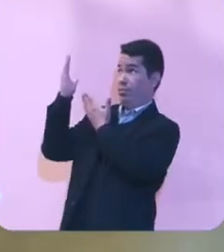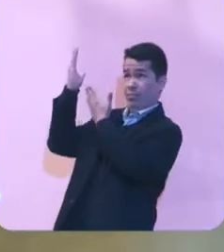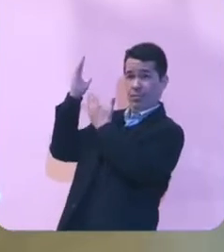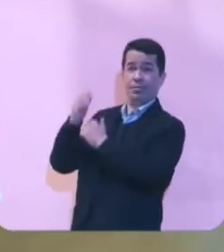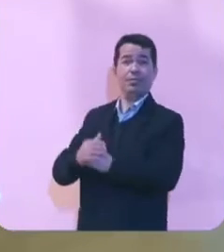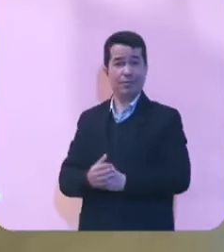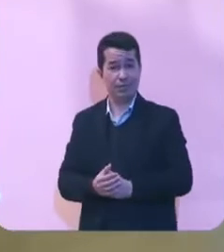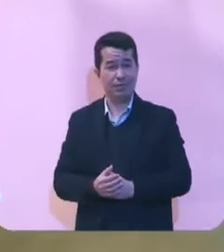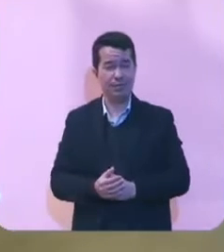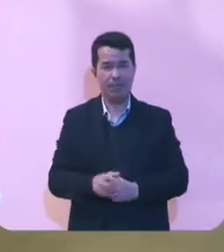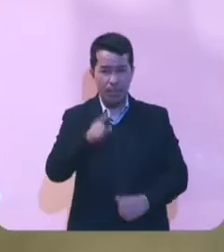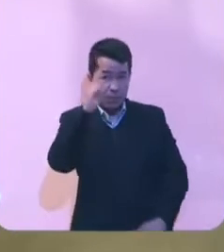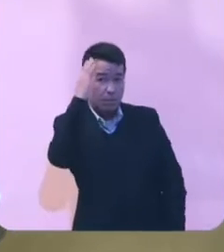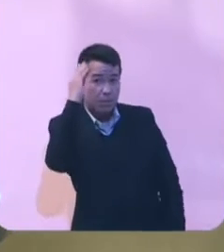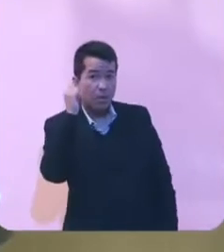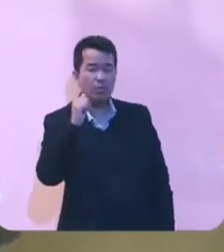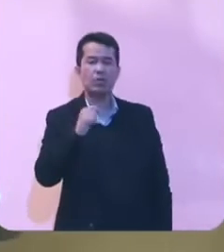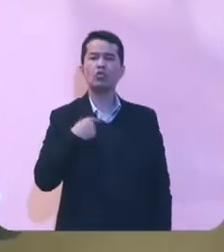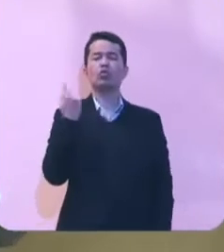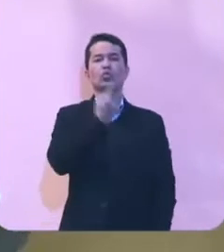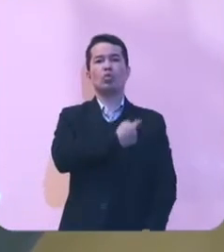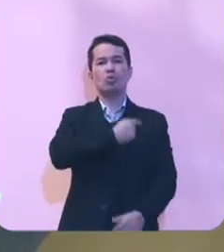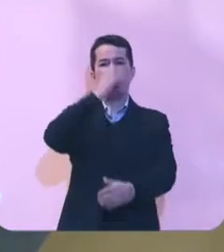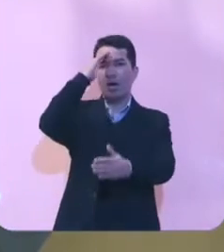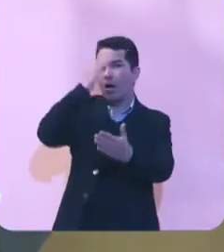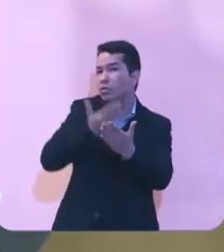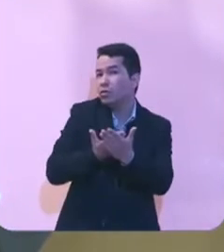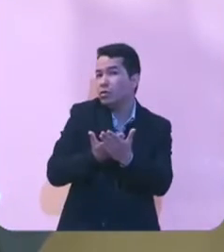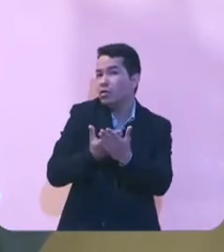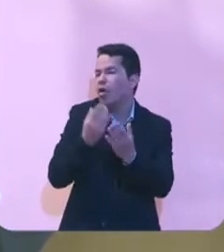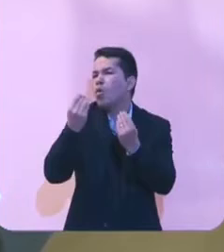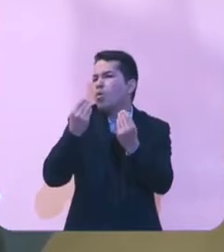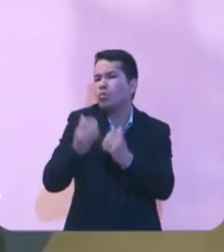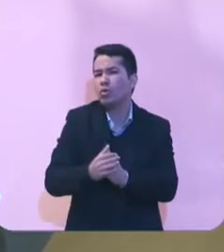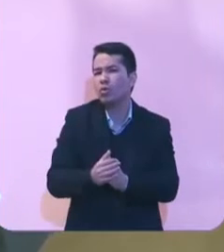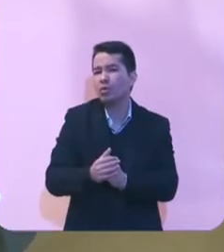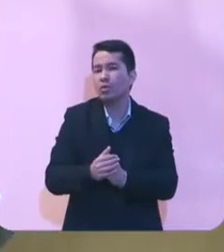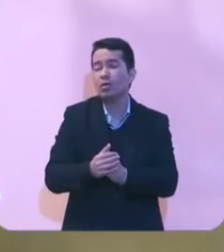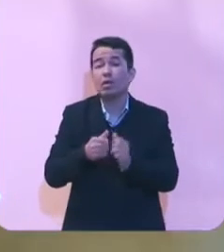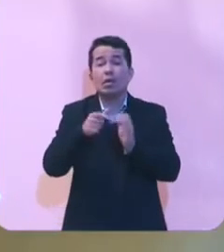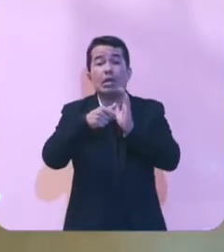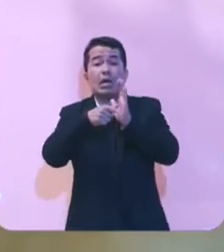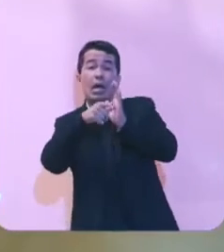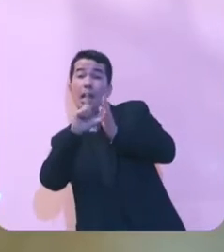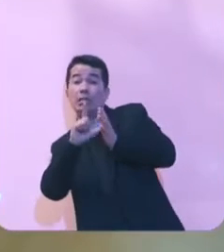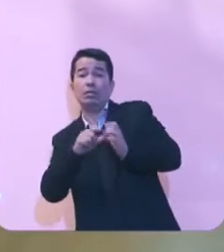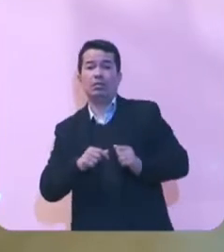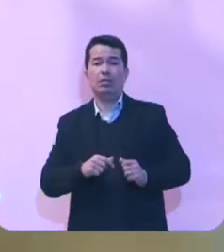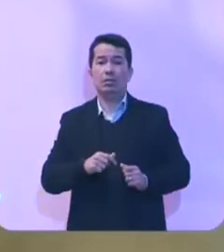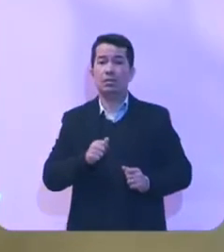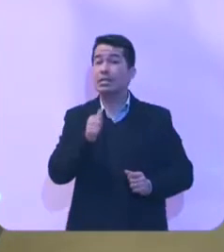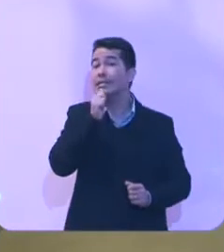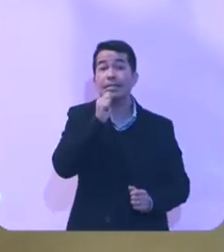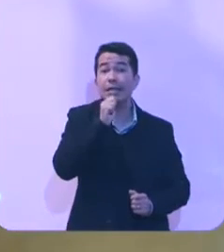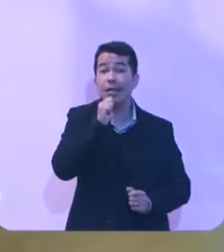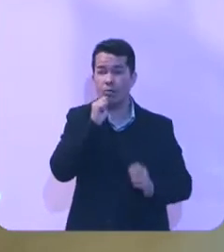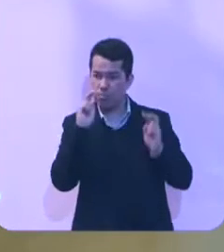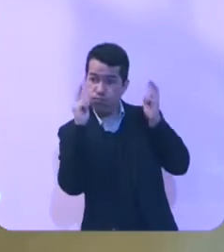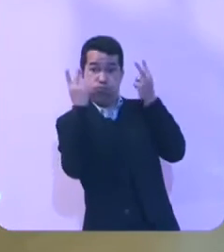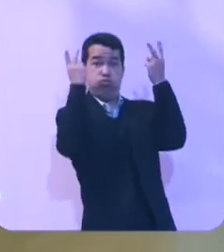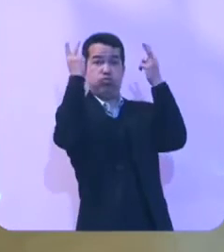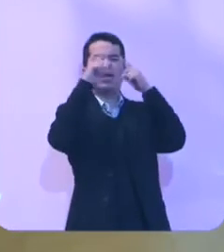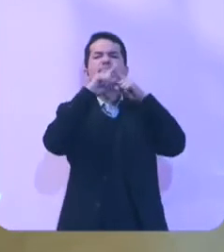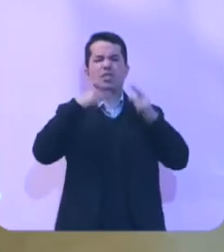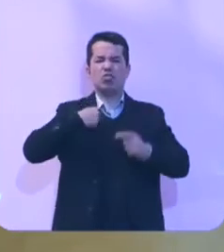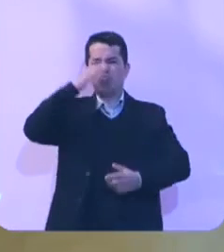quando ainda os resultados não se tornaram visíveis, mas as pequenas manifestações